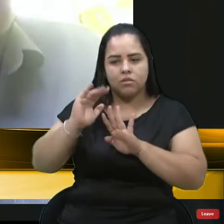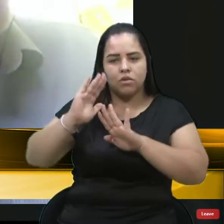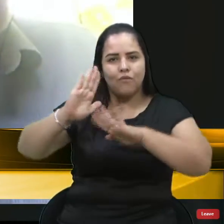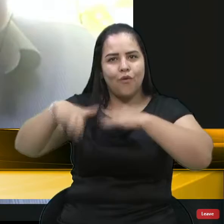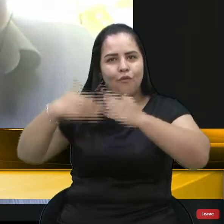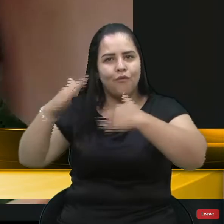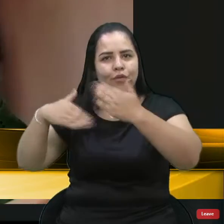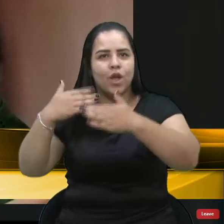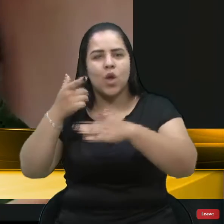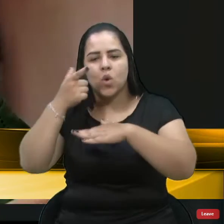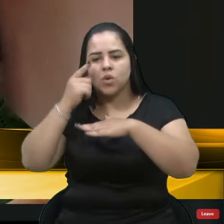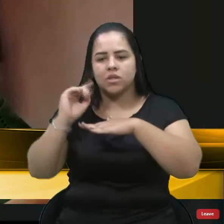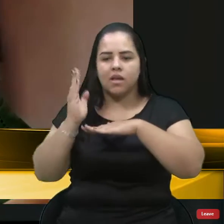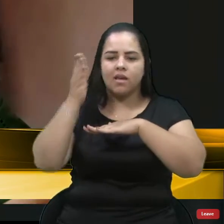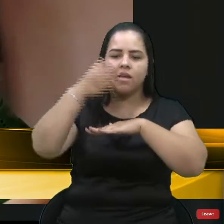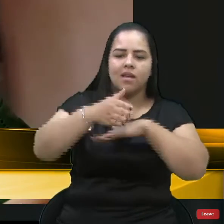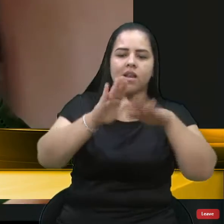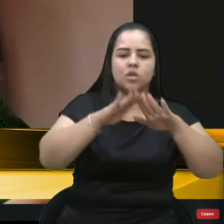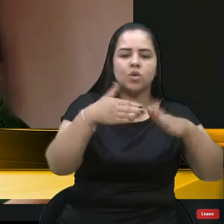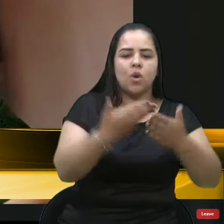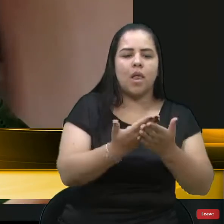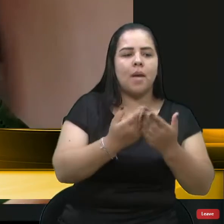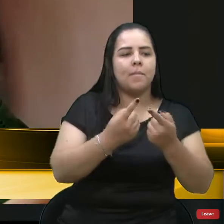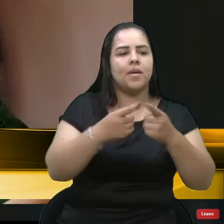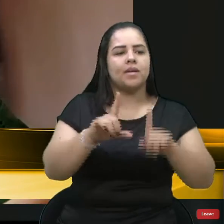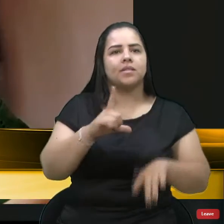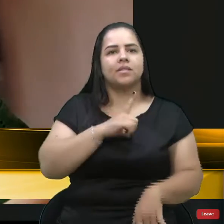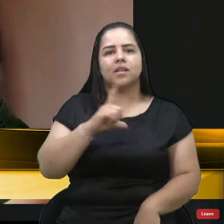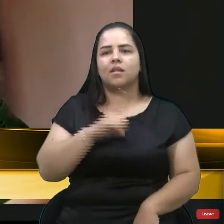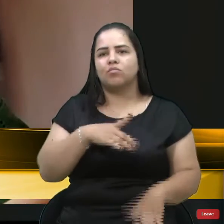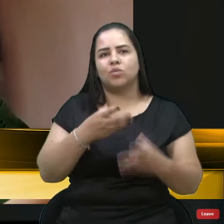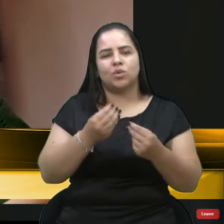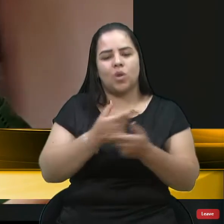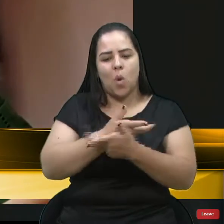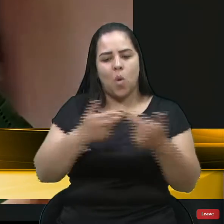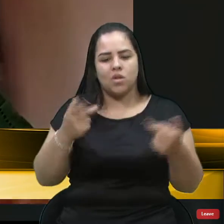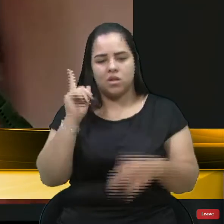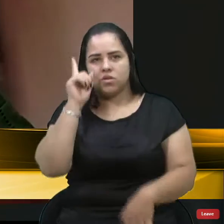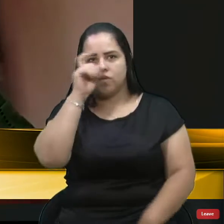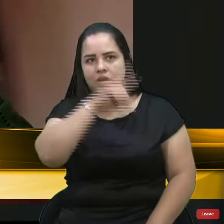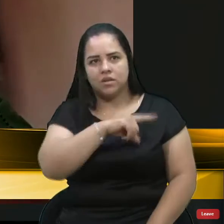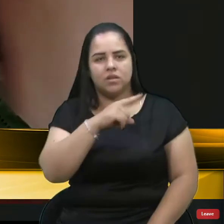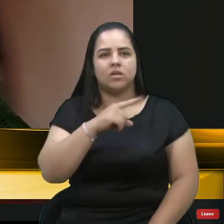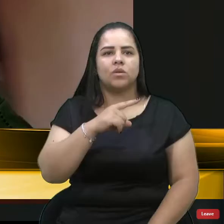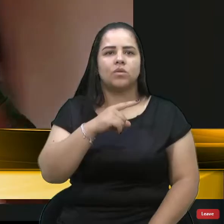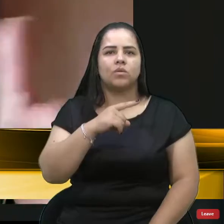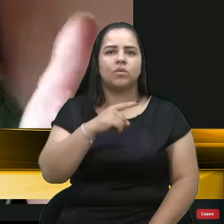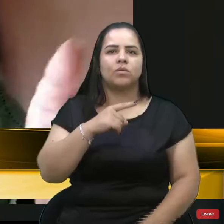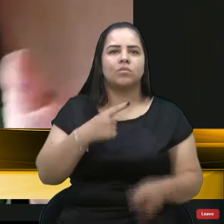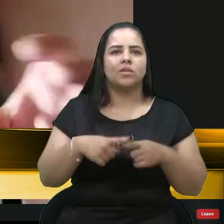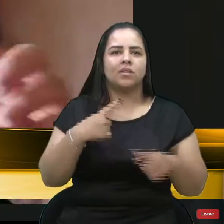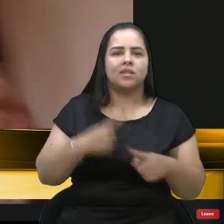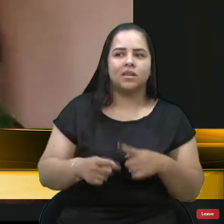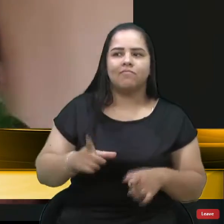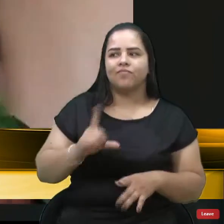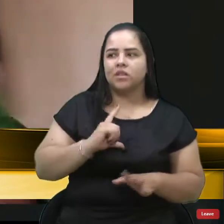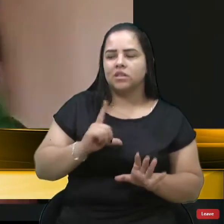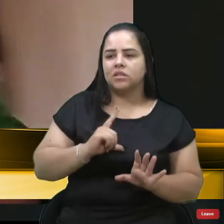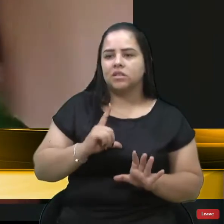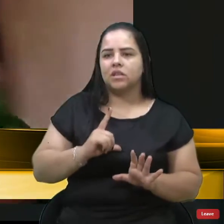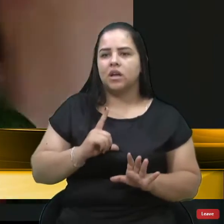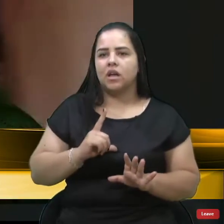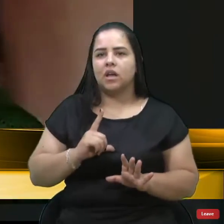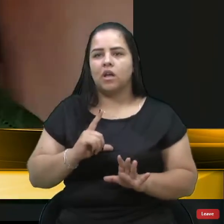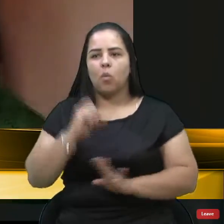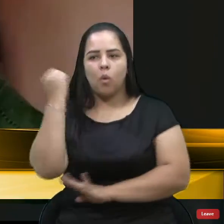para a escola, né? Porém, a gente tem uma série de dificuldades quando é um nível moderado,